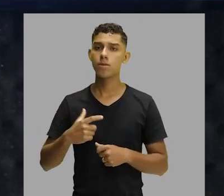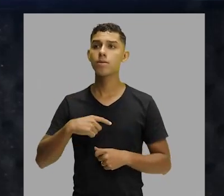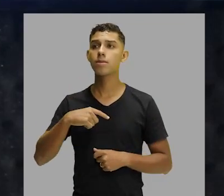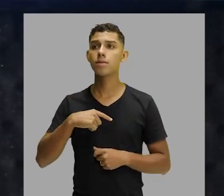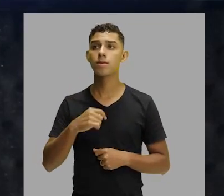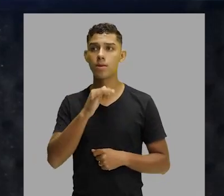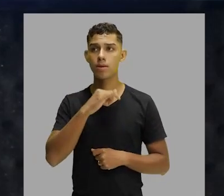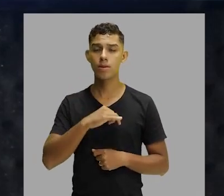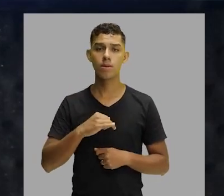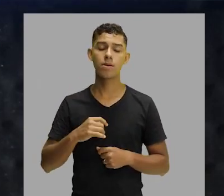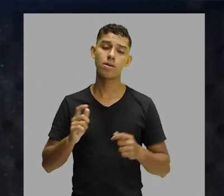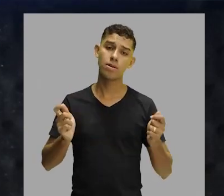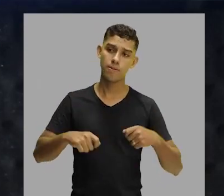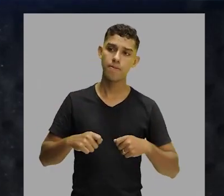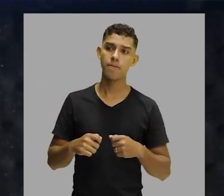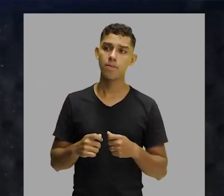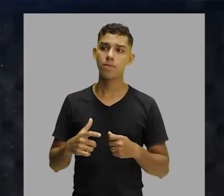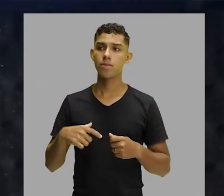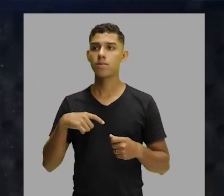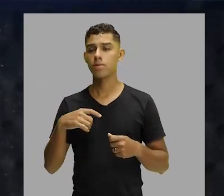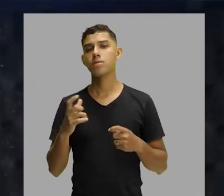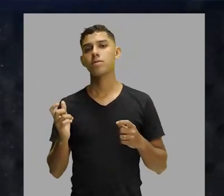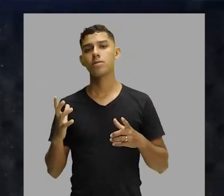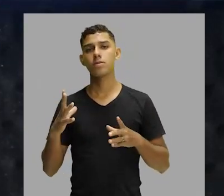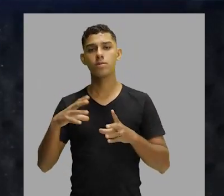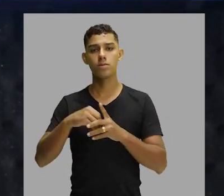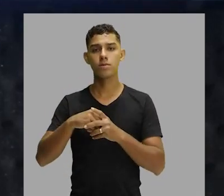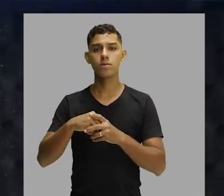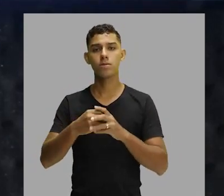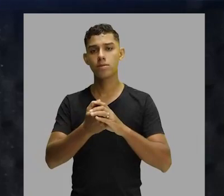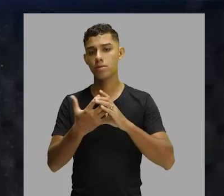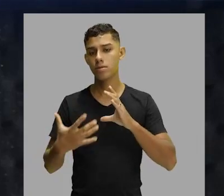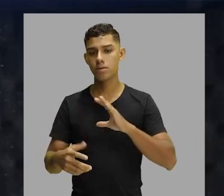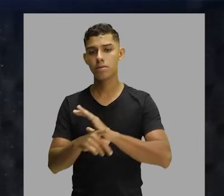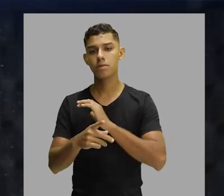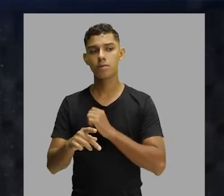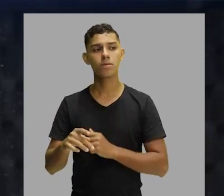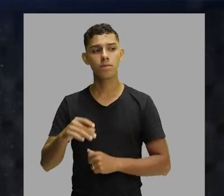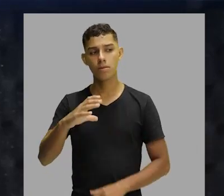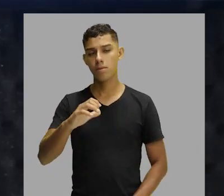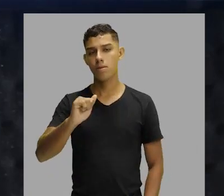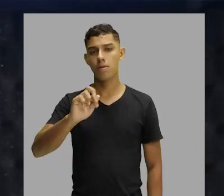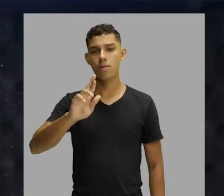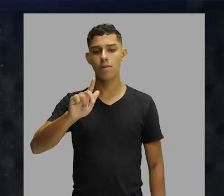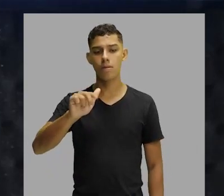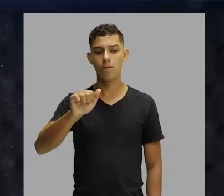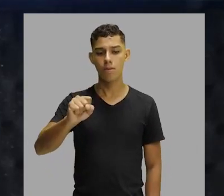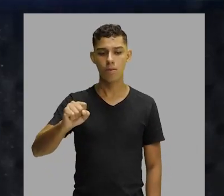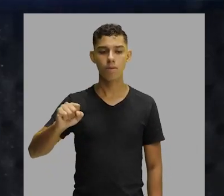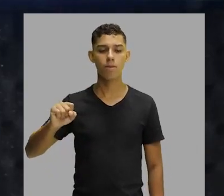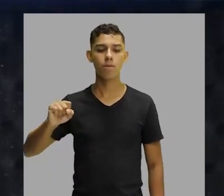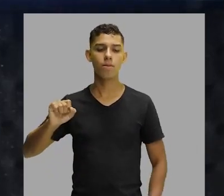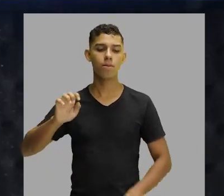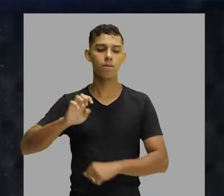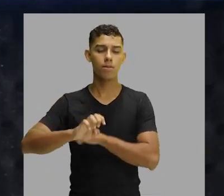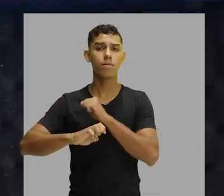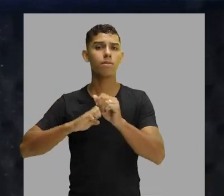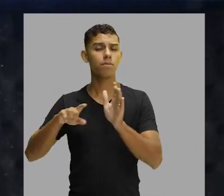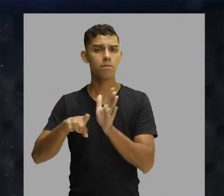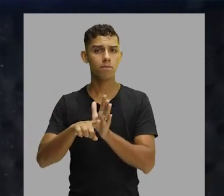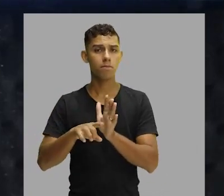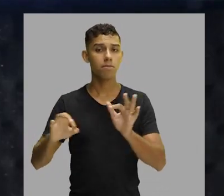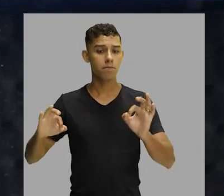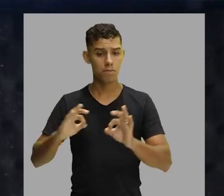ele já pode ter todas as características de cargas elétricas completas. E isso não pode impedir, ou não